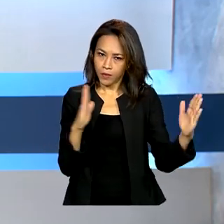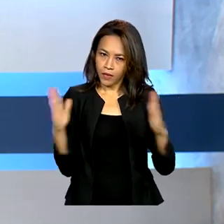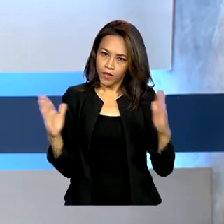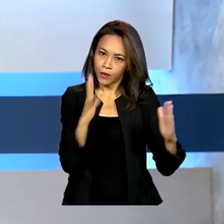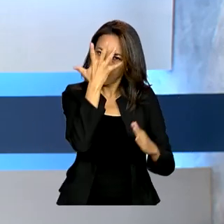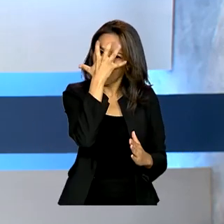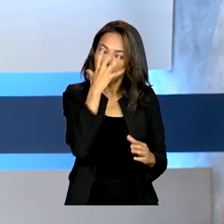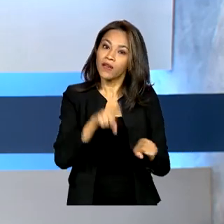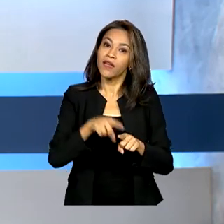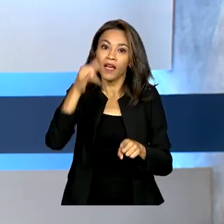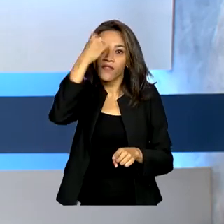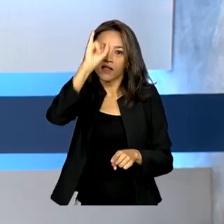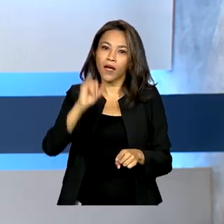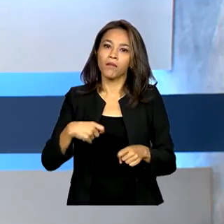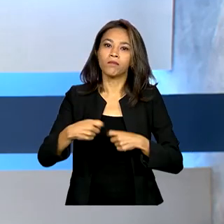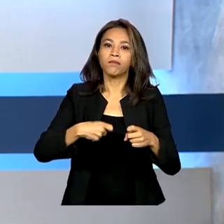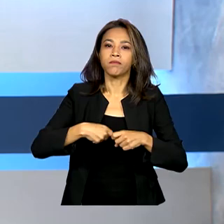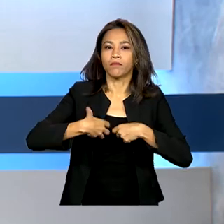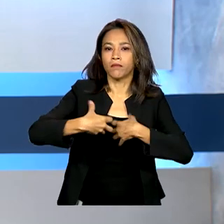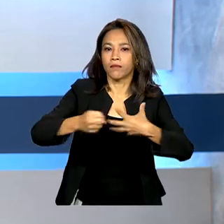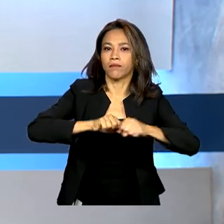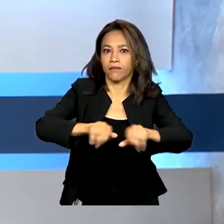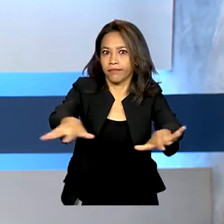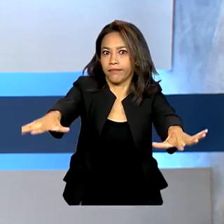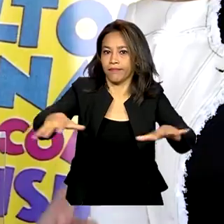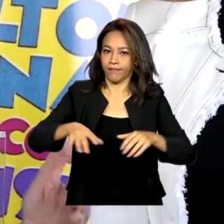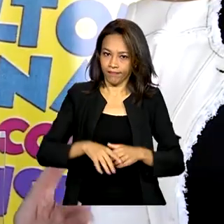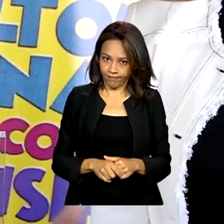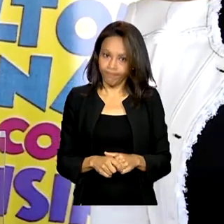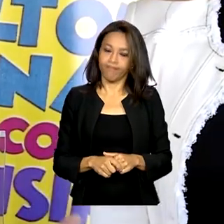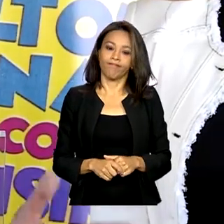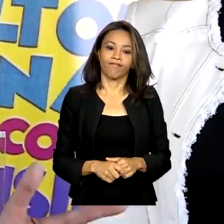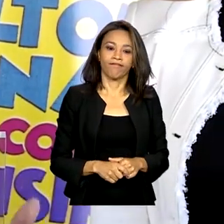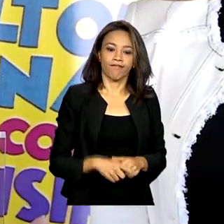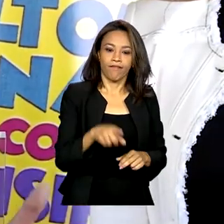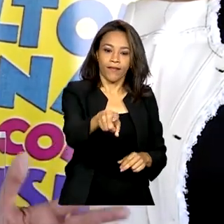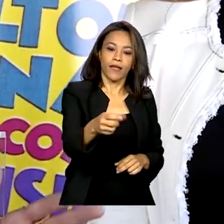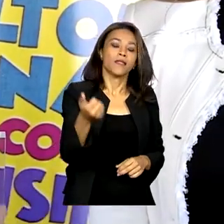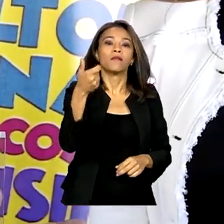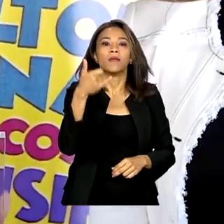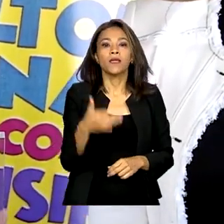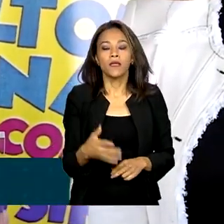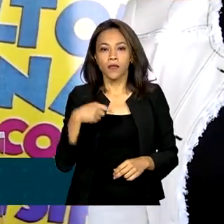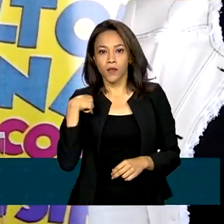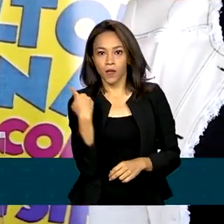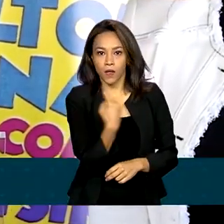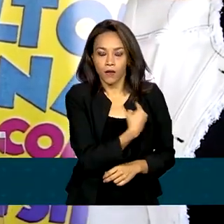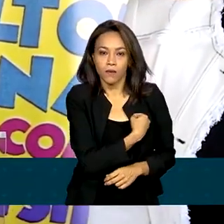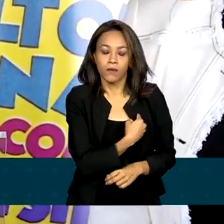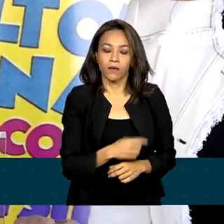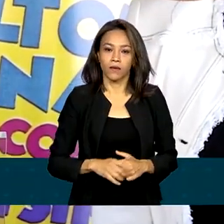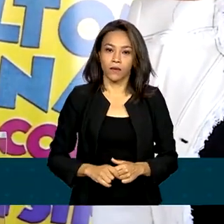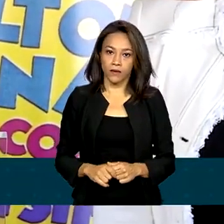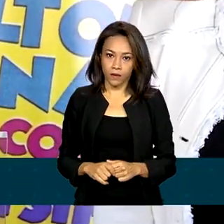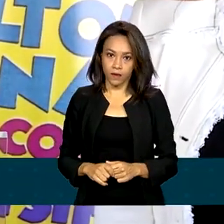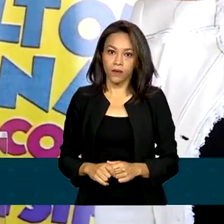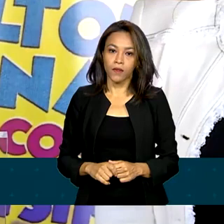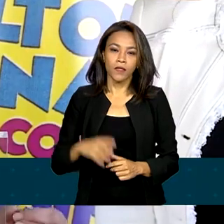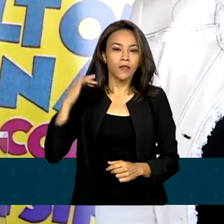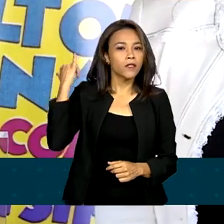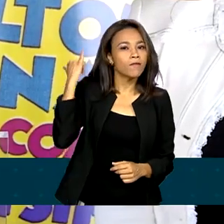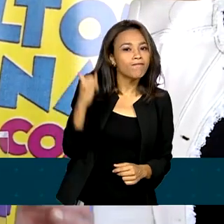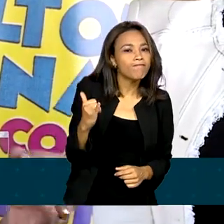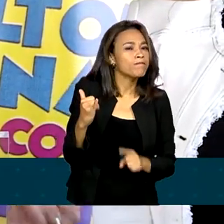e evitar infecções sexualmente transmissíveis. Nós fazemos questão, não é, de frisar